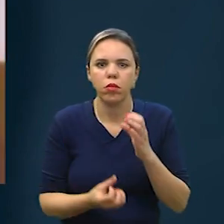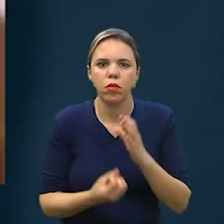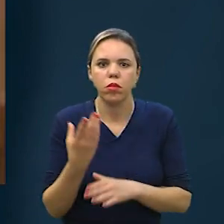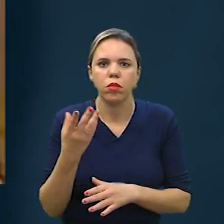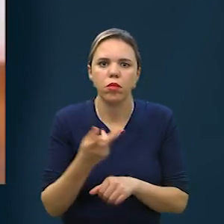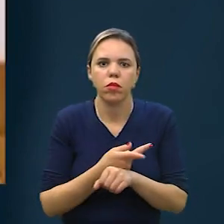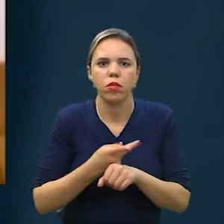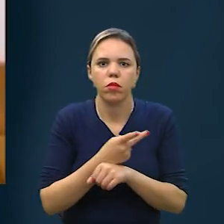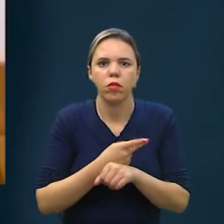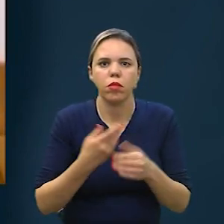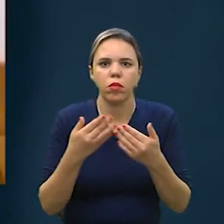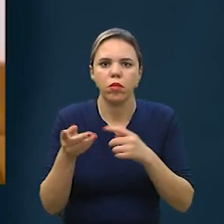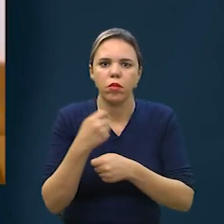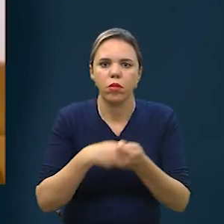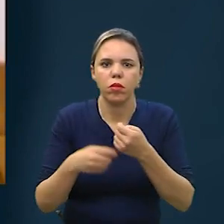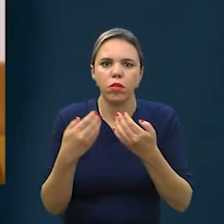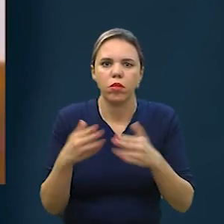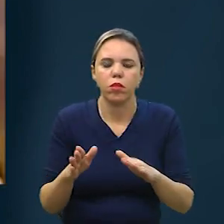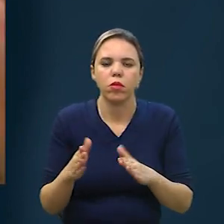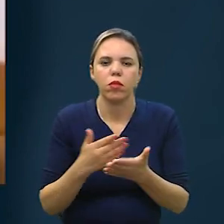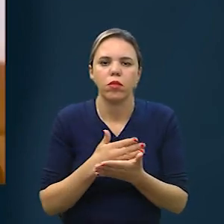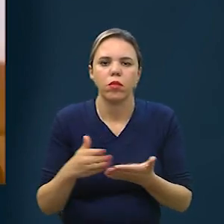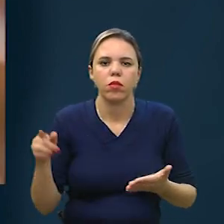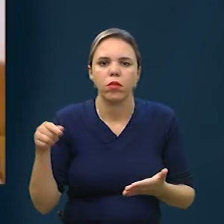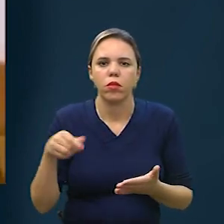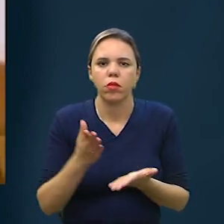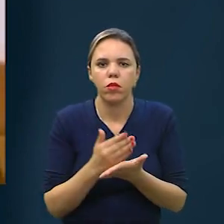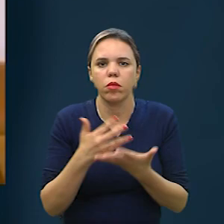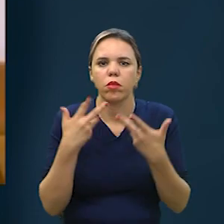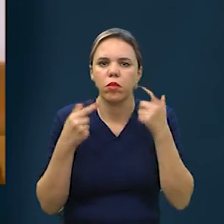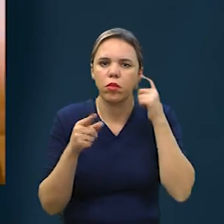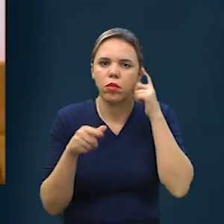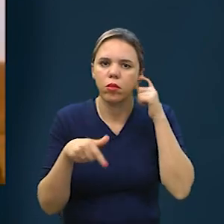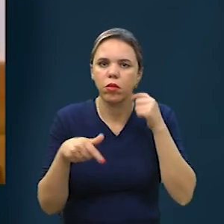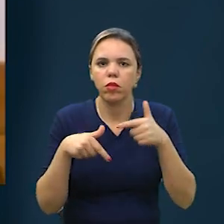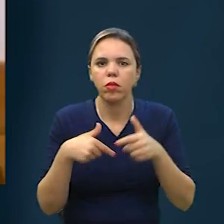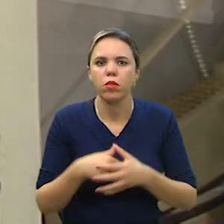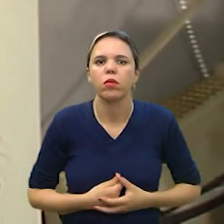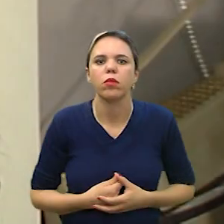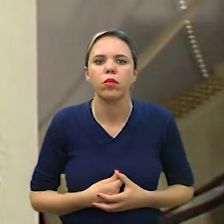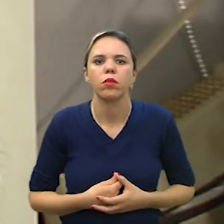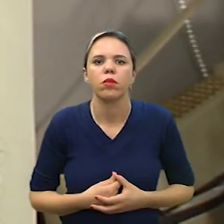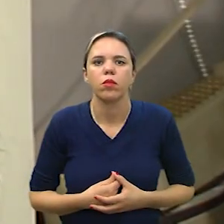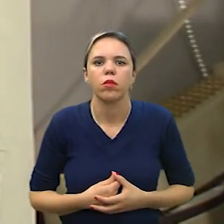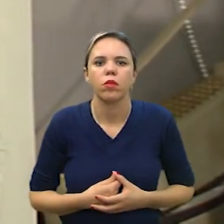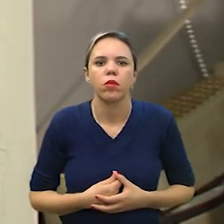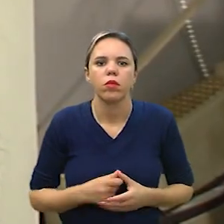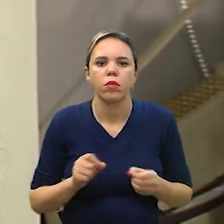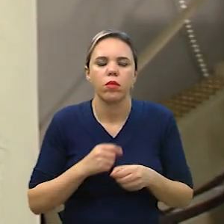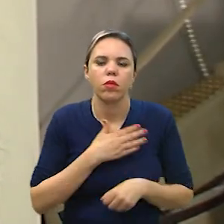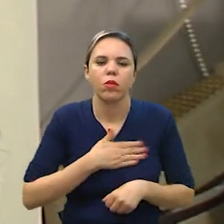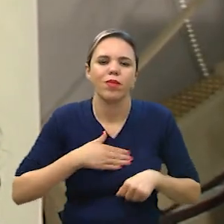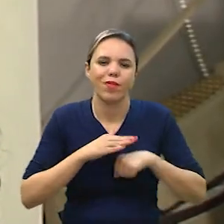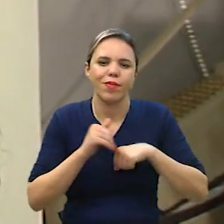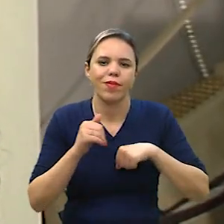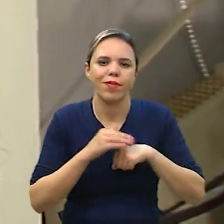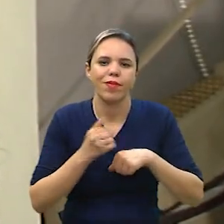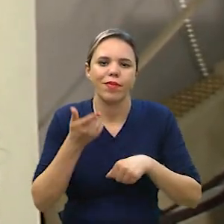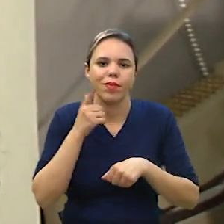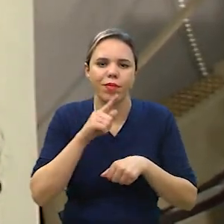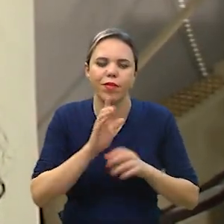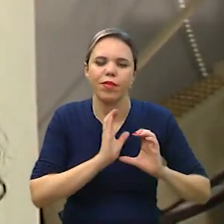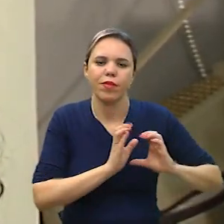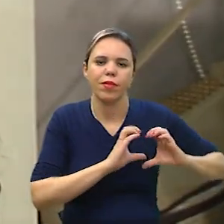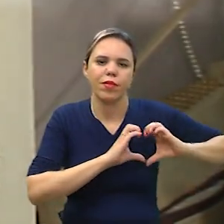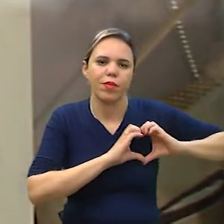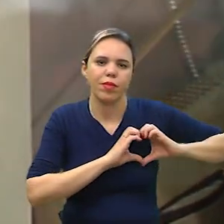empreende, procura abrir o seu próprio negócio, comece, seu bolo é maravilhoso, seu trabalho é maravilhoso, porque tudo aquilo que a gente faz com amor, com carinho, que a gente coloca